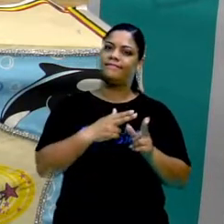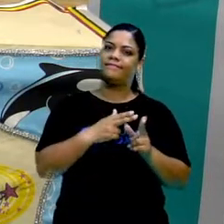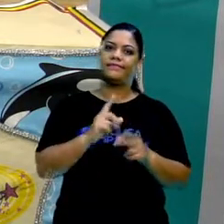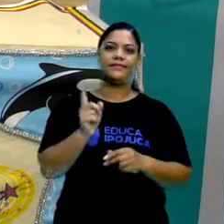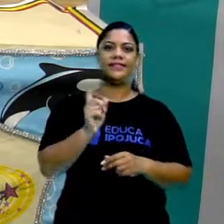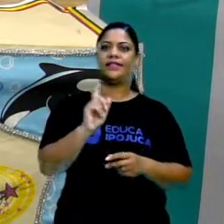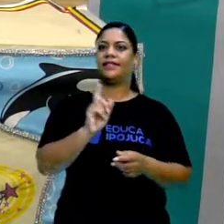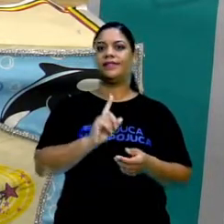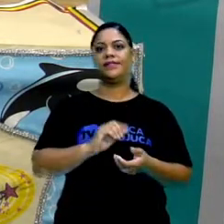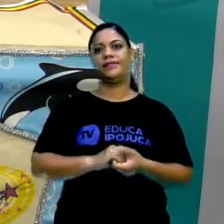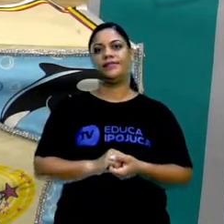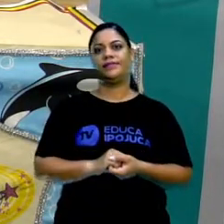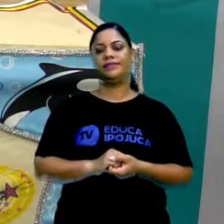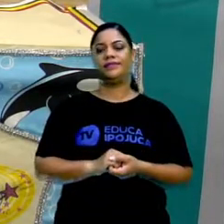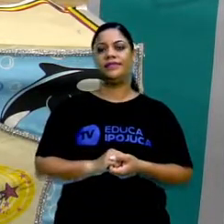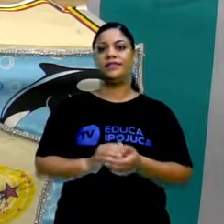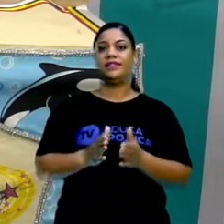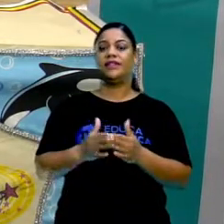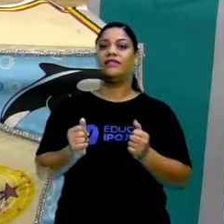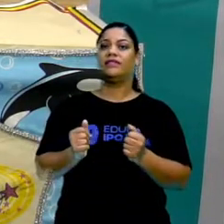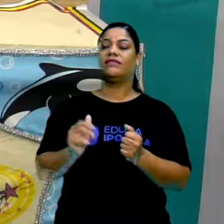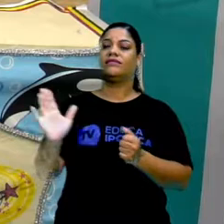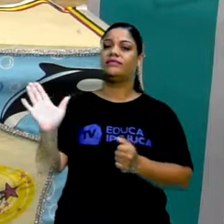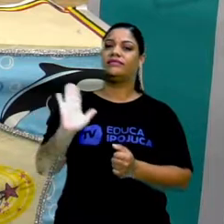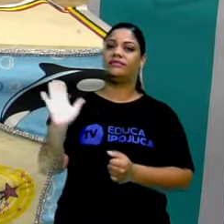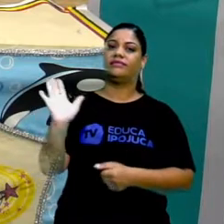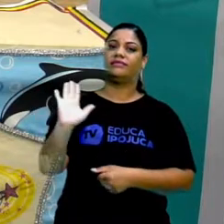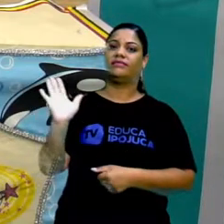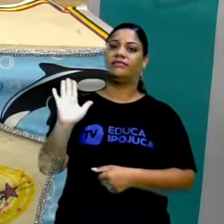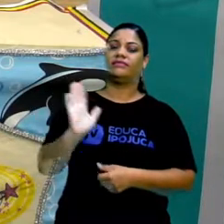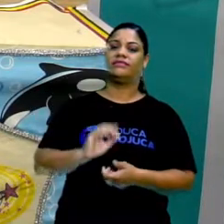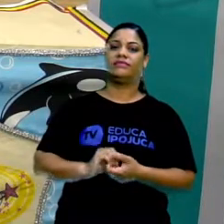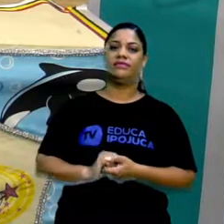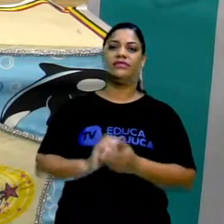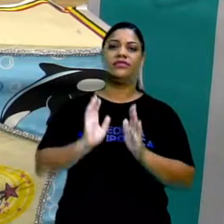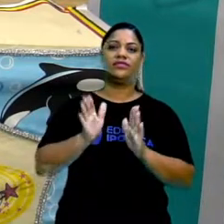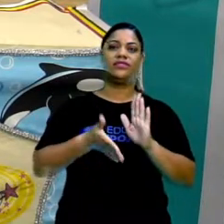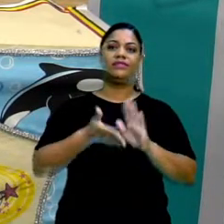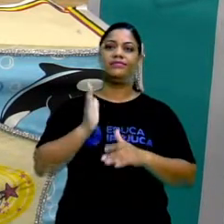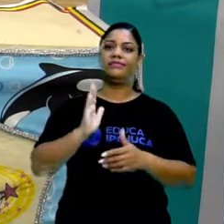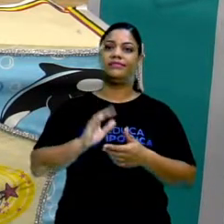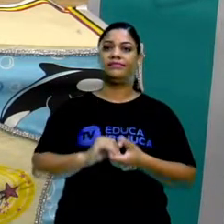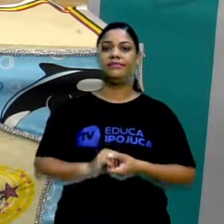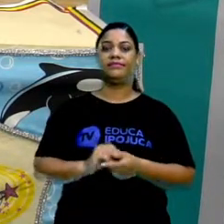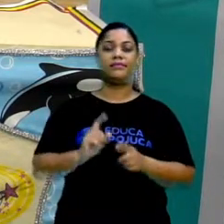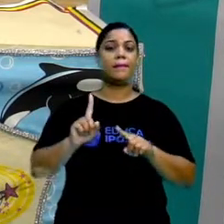Não, crianças. Ela se despediu do príncipe, dizendo